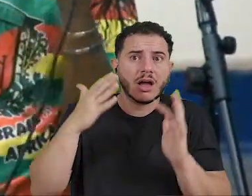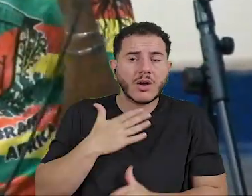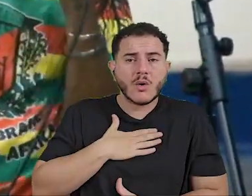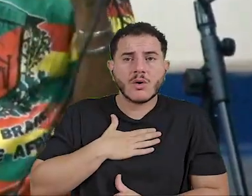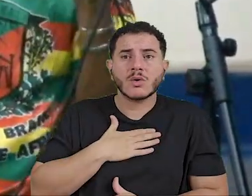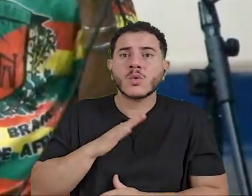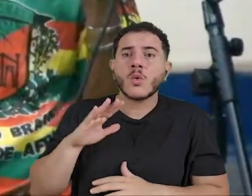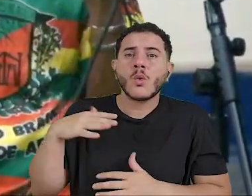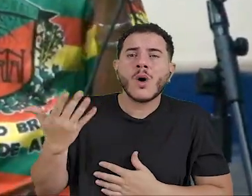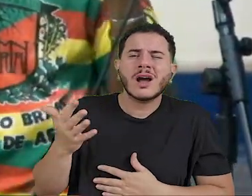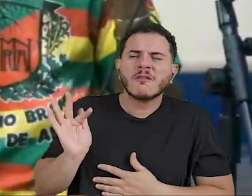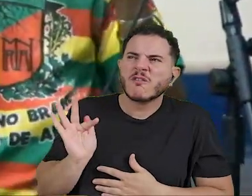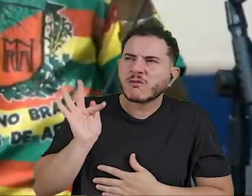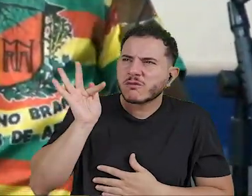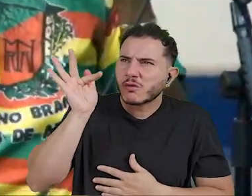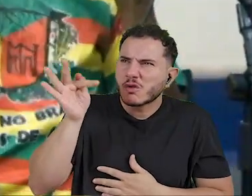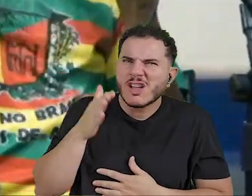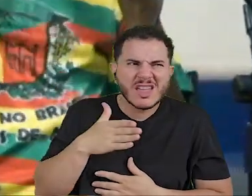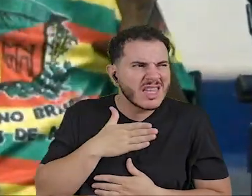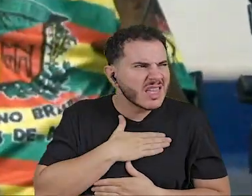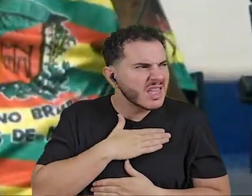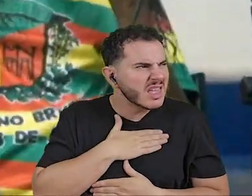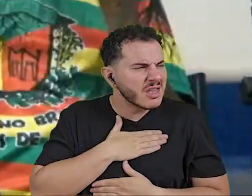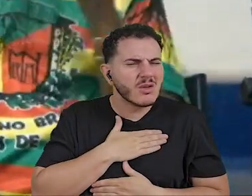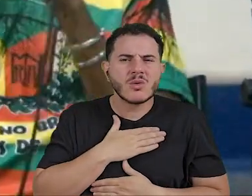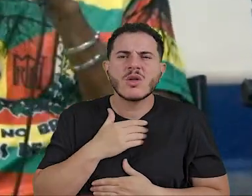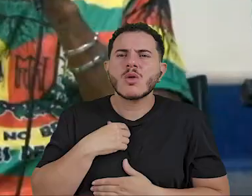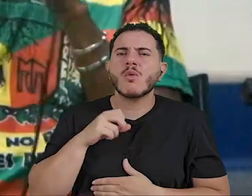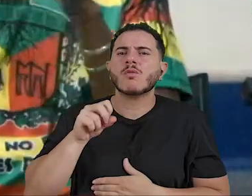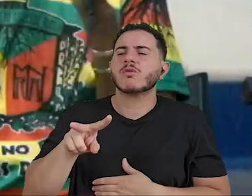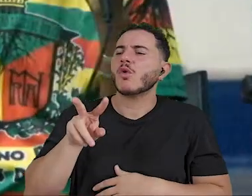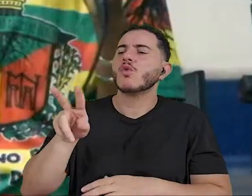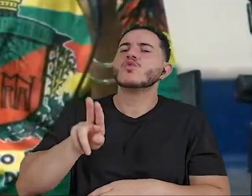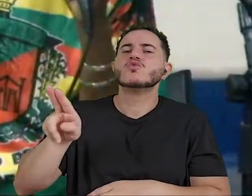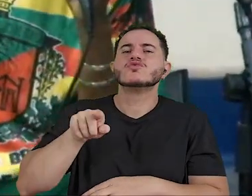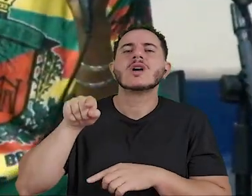quando eu tiver um negócio para mim, eu boto esse negócio.